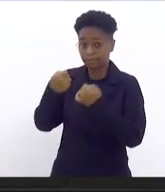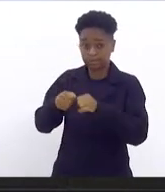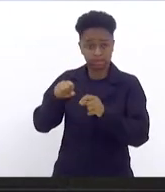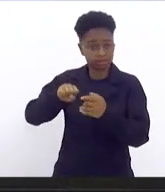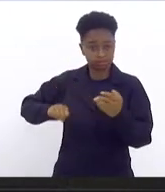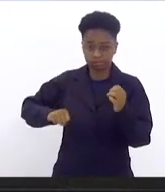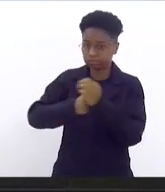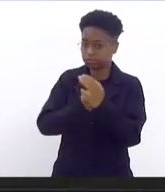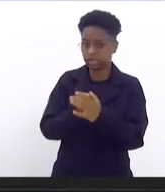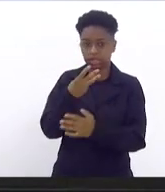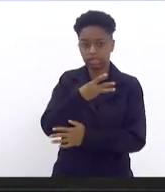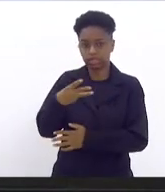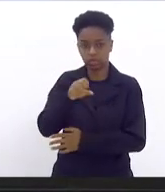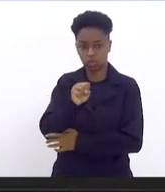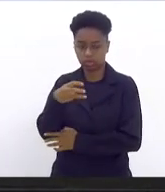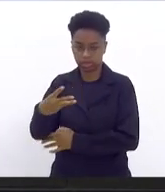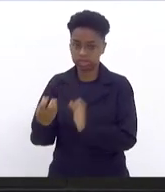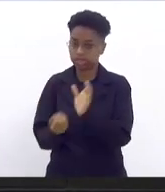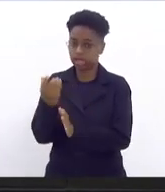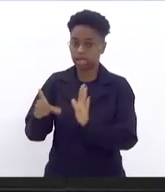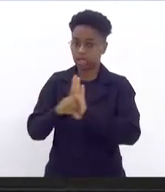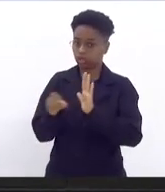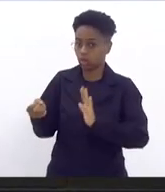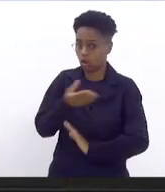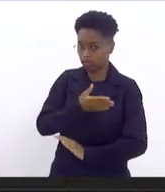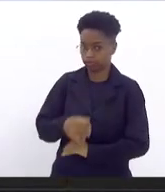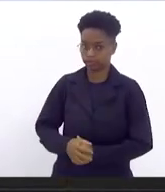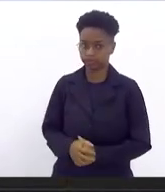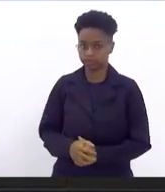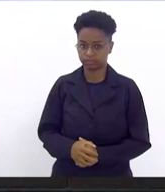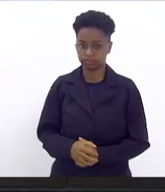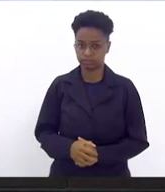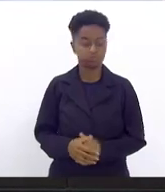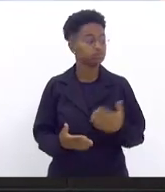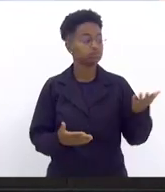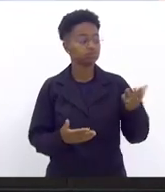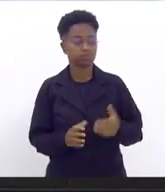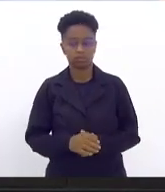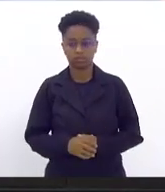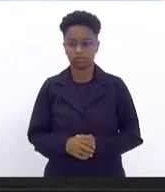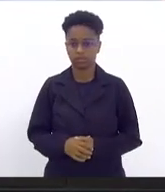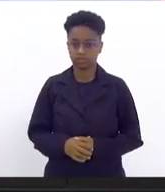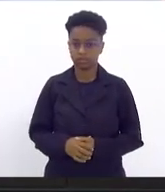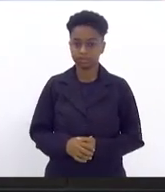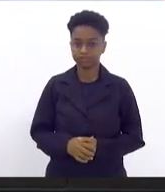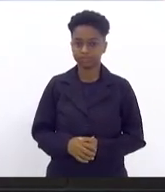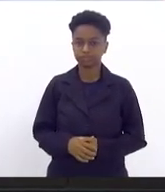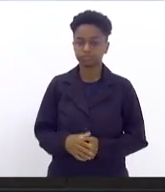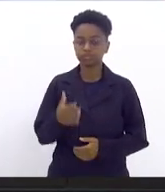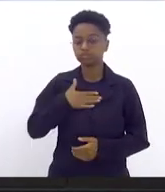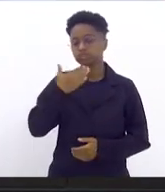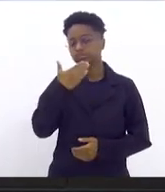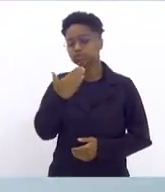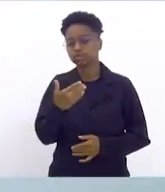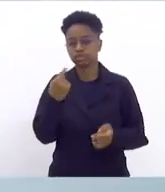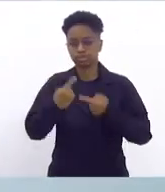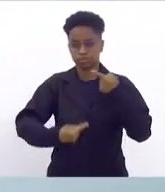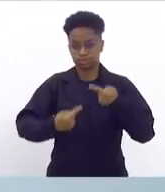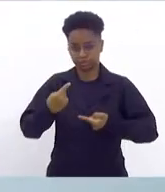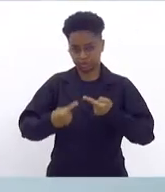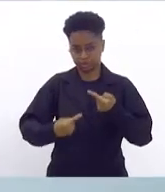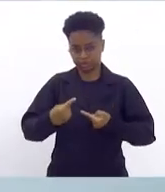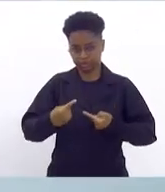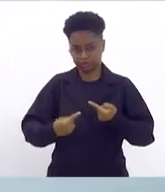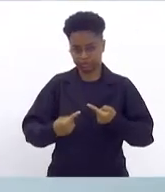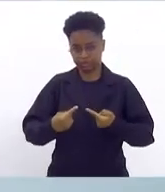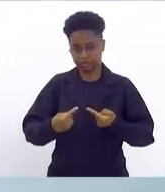essa 3383 e fazer uma nova lei. Deputado Luiz Paulo. Eu, quando pedi para discutir,